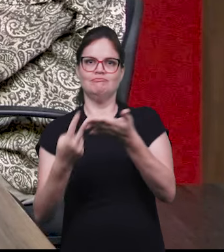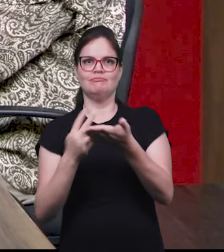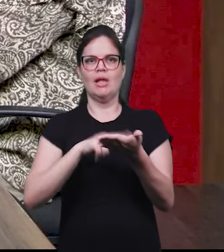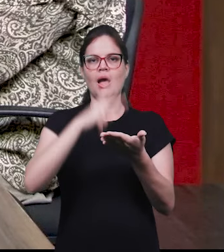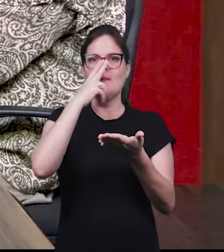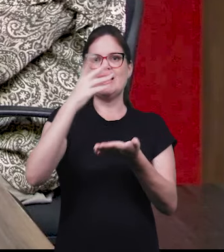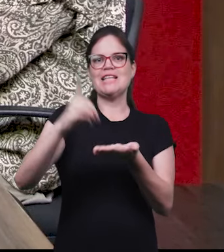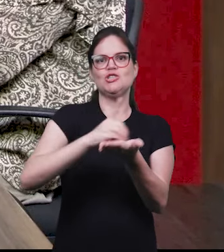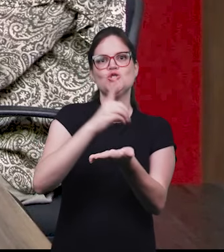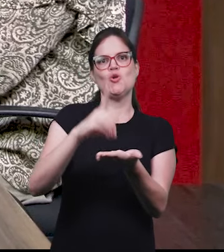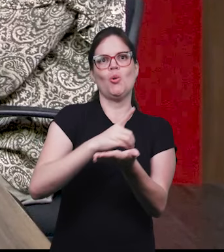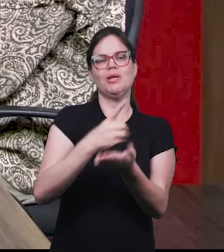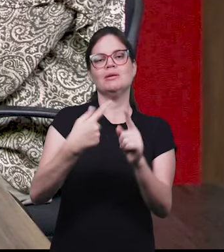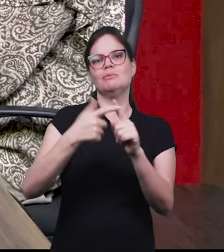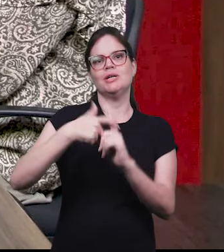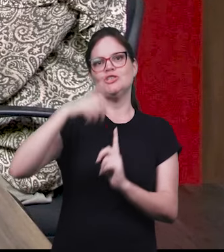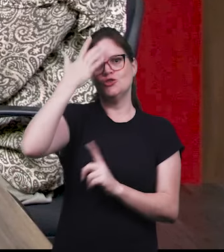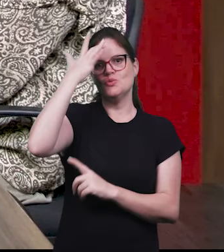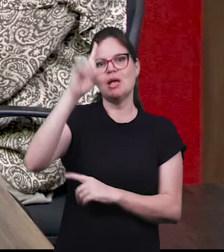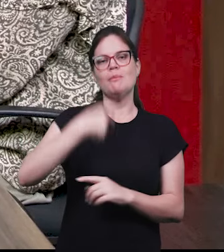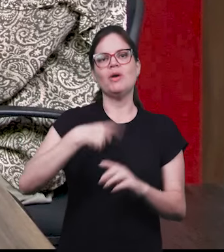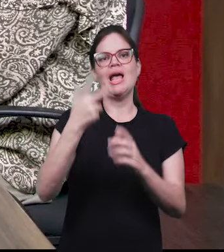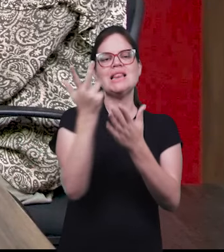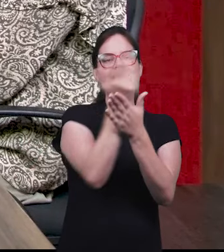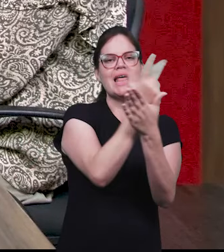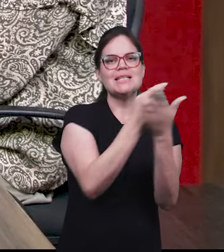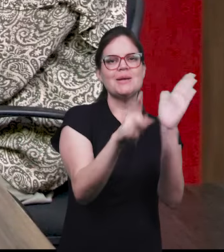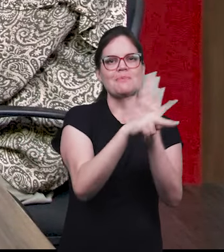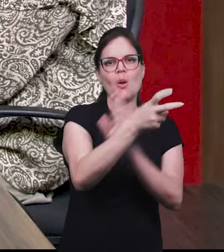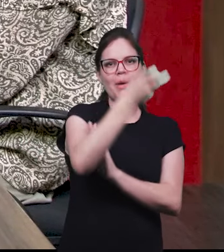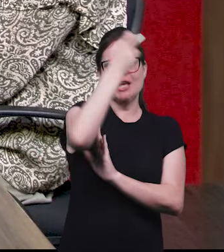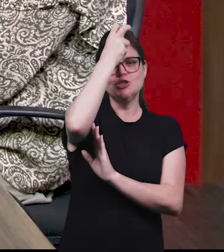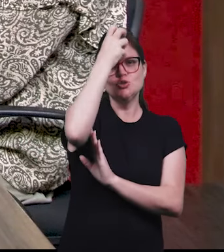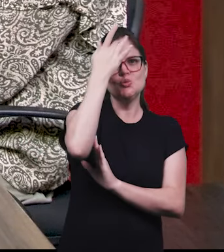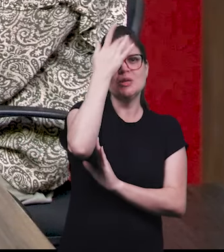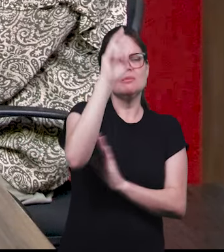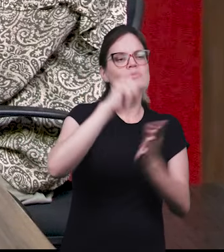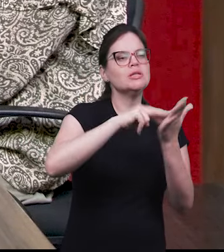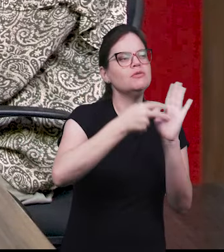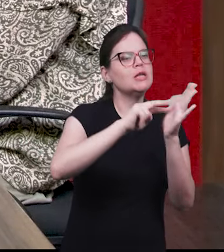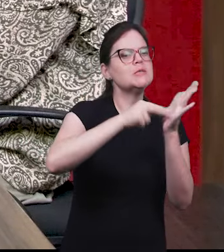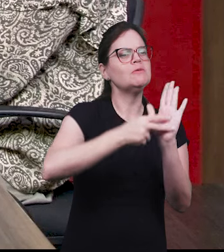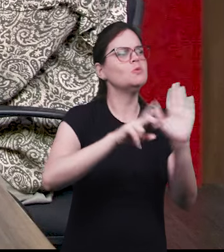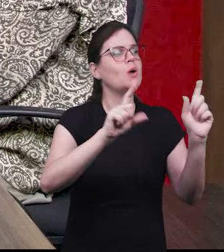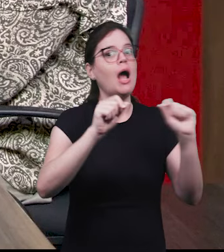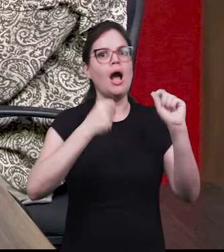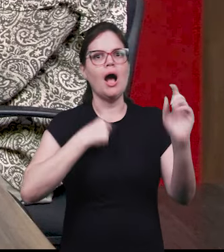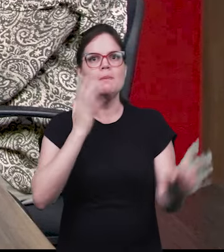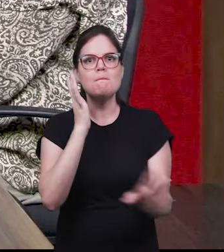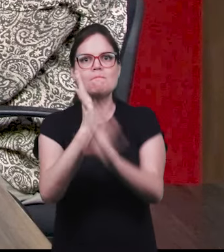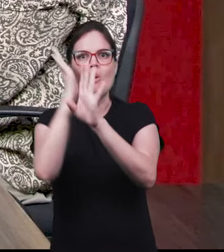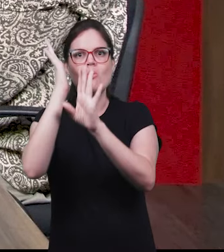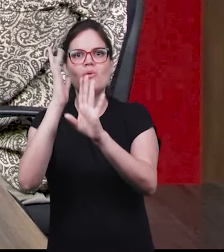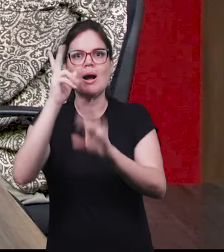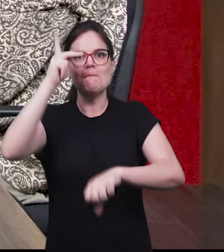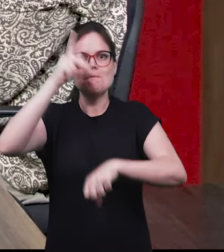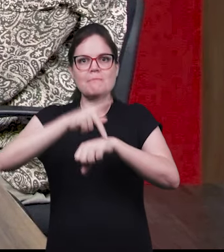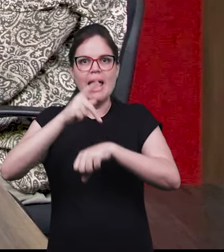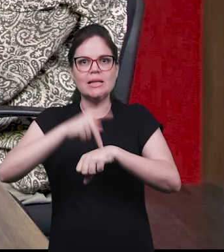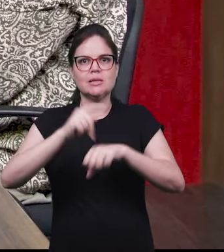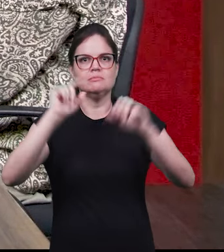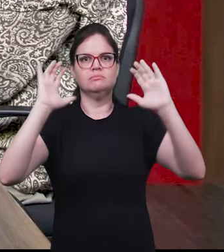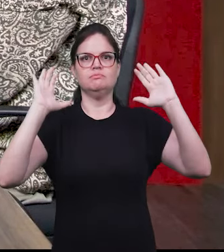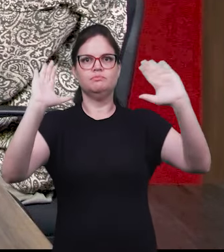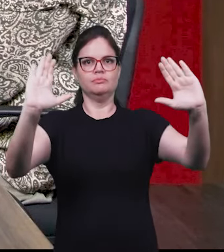eles ninguém sabia o que significavam os hieroglifos. Depois que descobriram essa pedra, nessa pedra